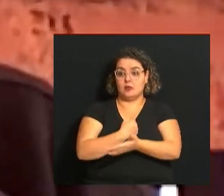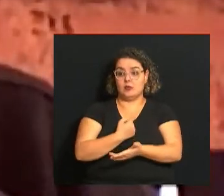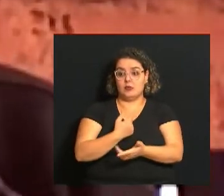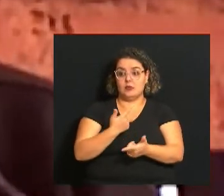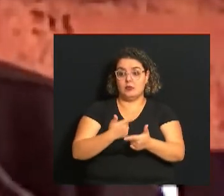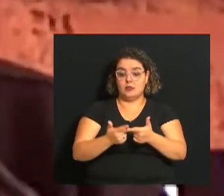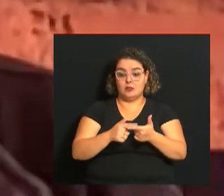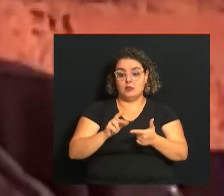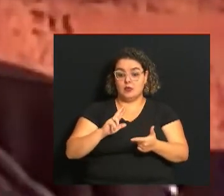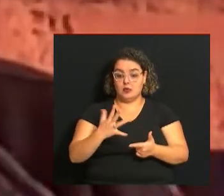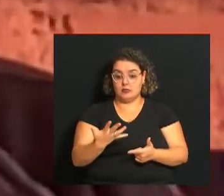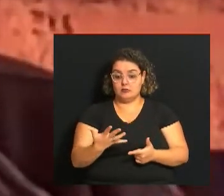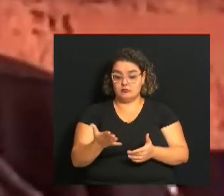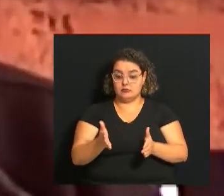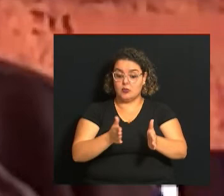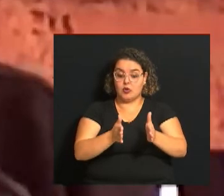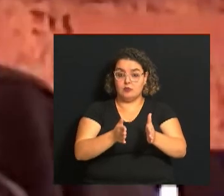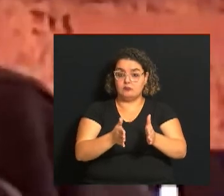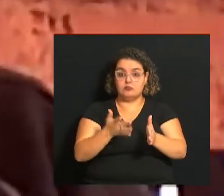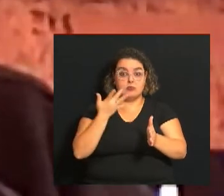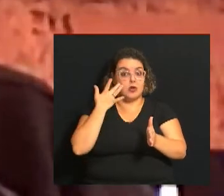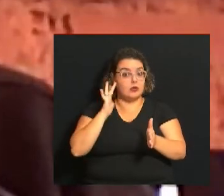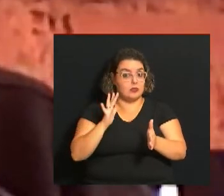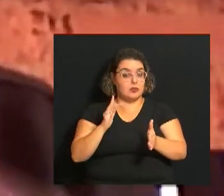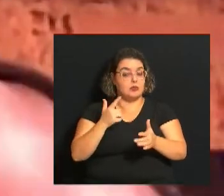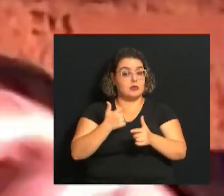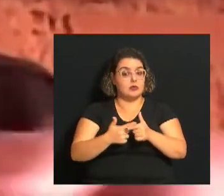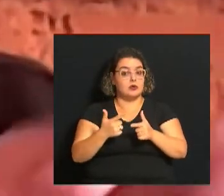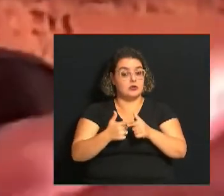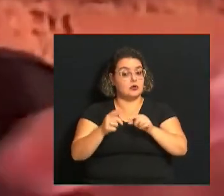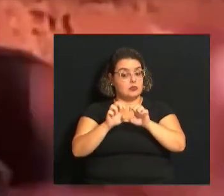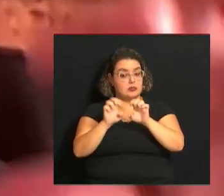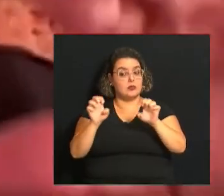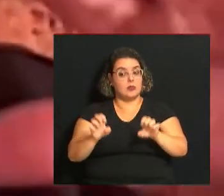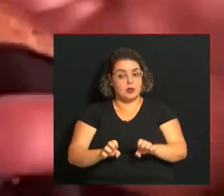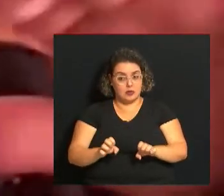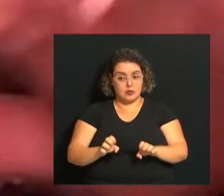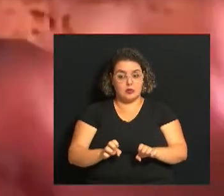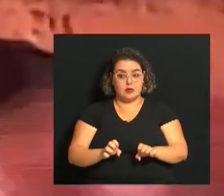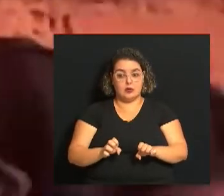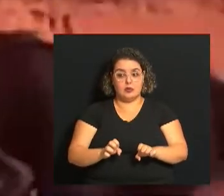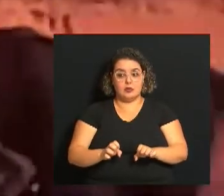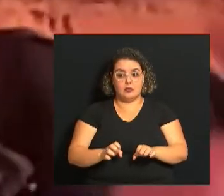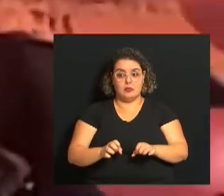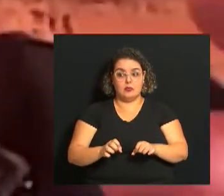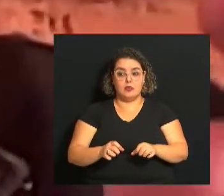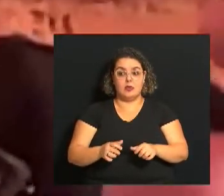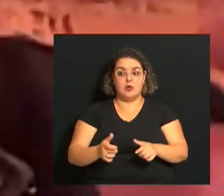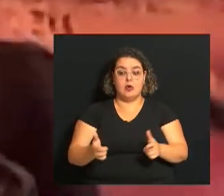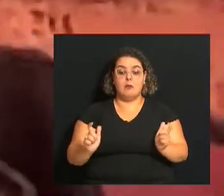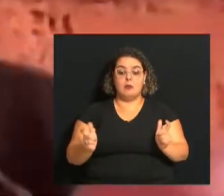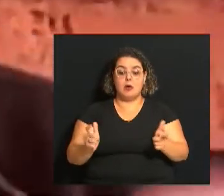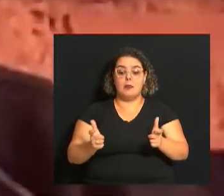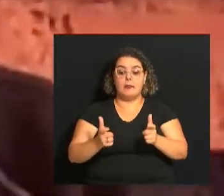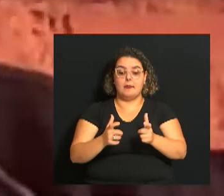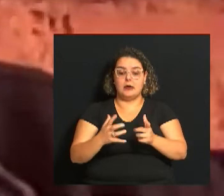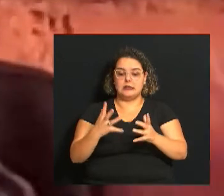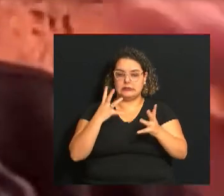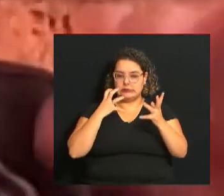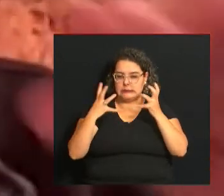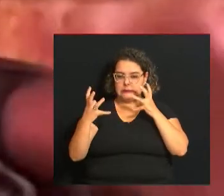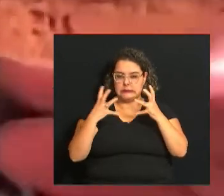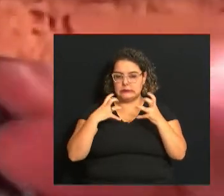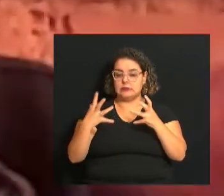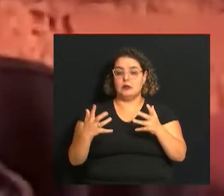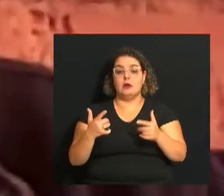prazo? Eu não sei se é no curto prazo, porque nossos problemas estruturais que levam à diminuição dessas tensões já são